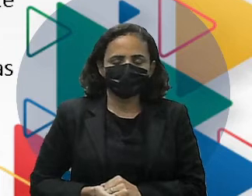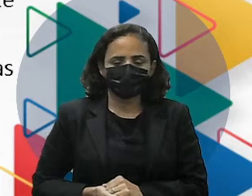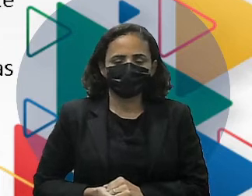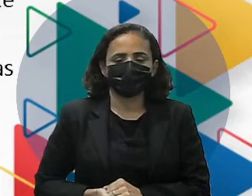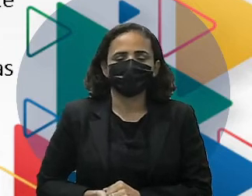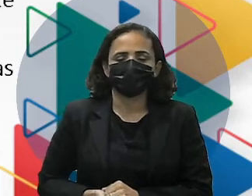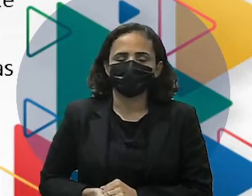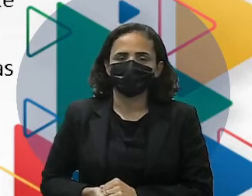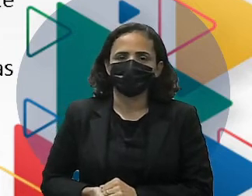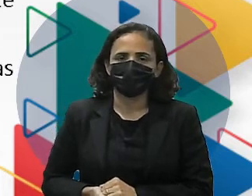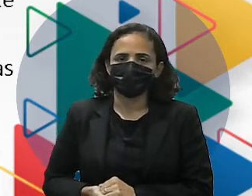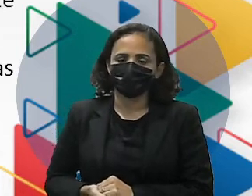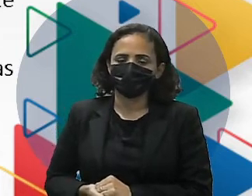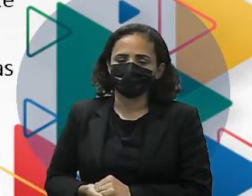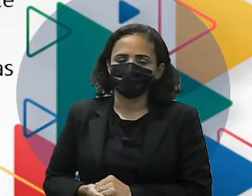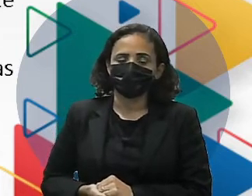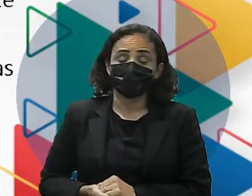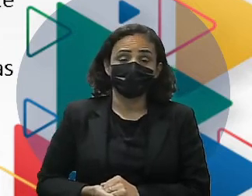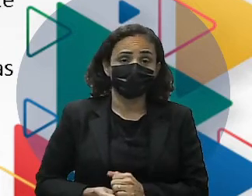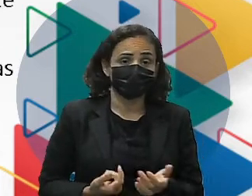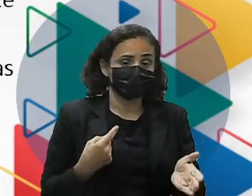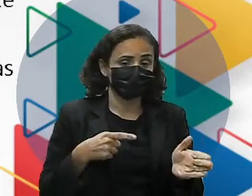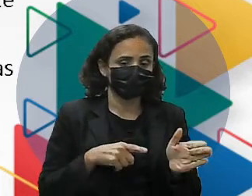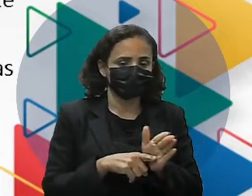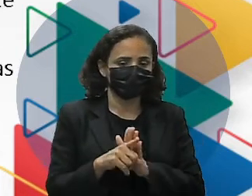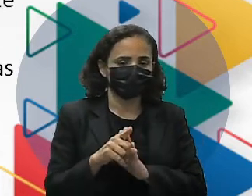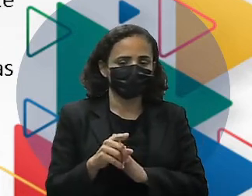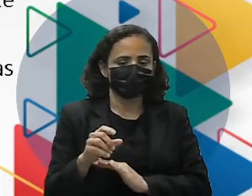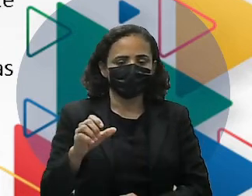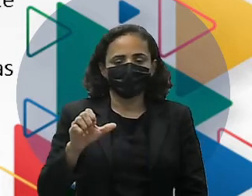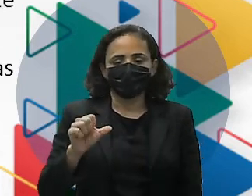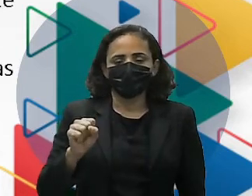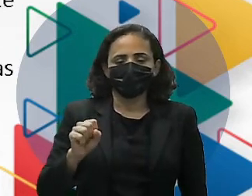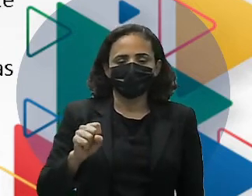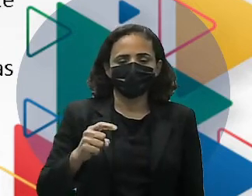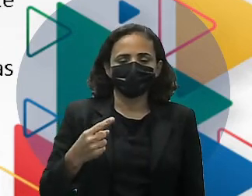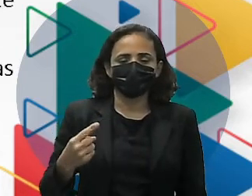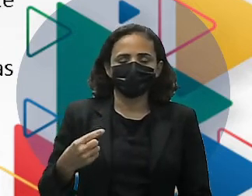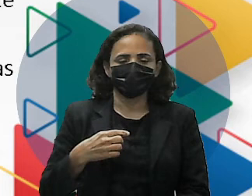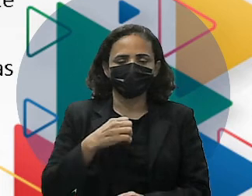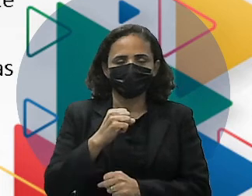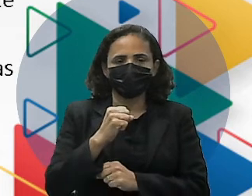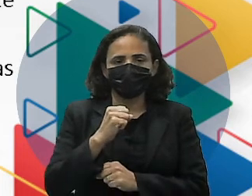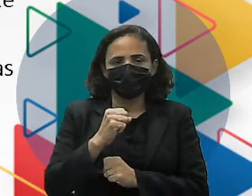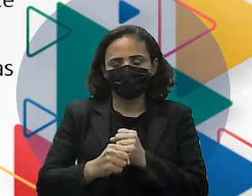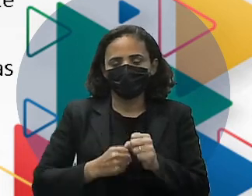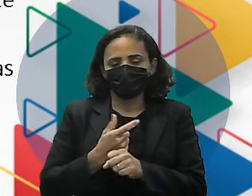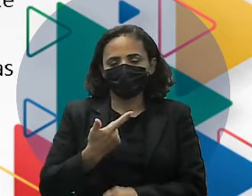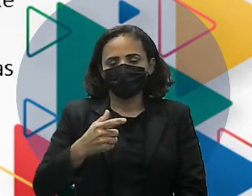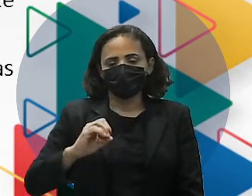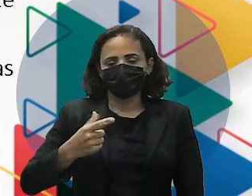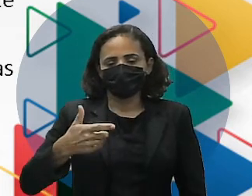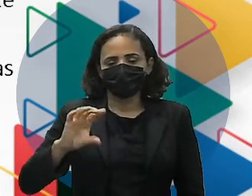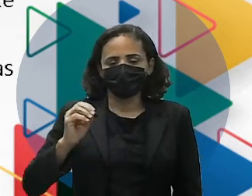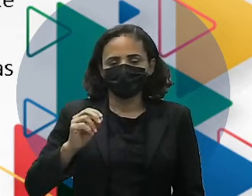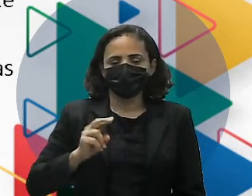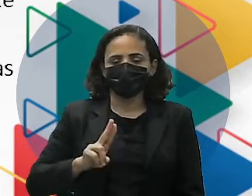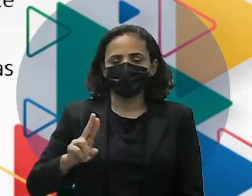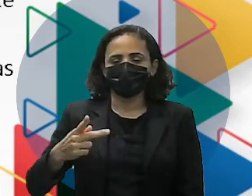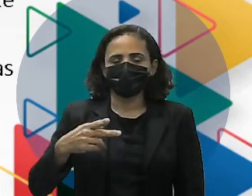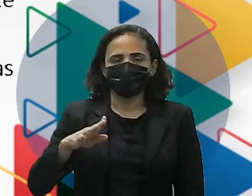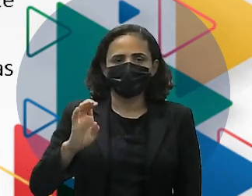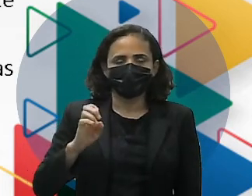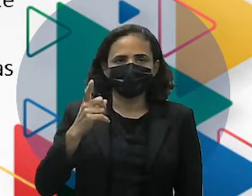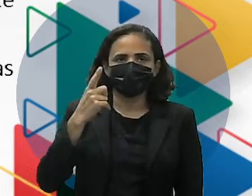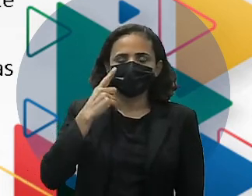Olha que legal. A questão também da prova de 2020. Uma questão teórica, galera.